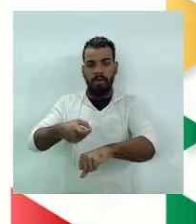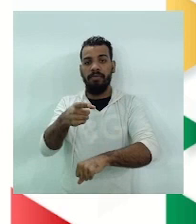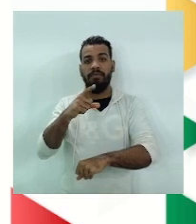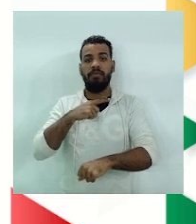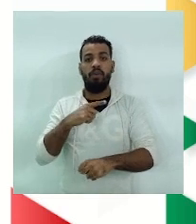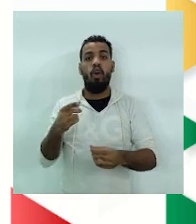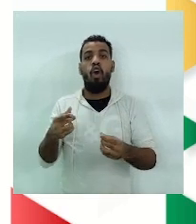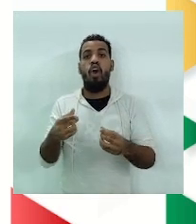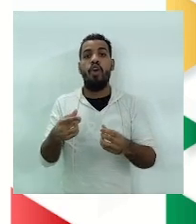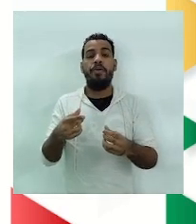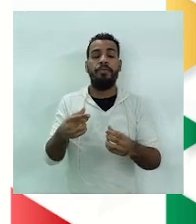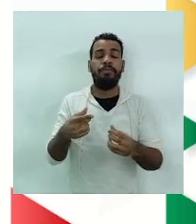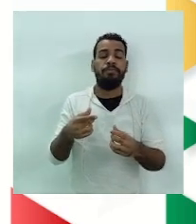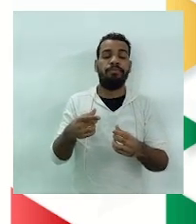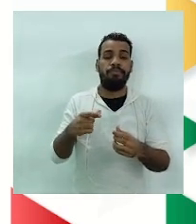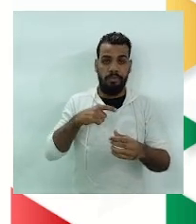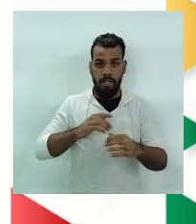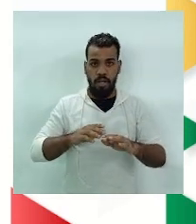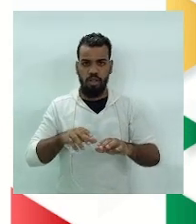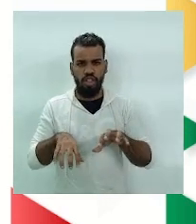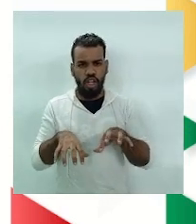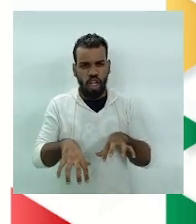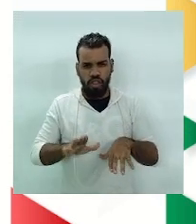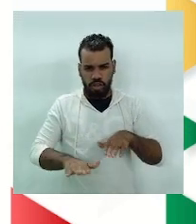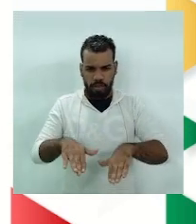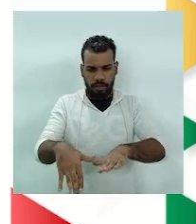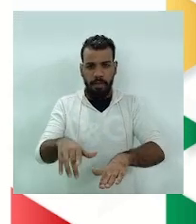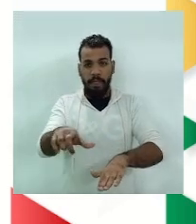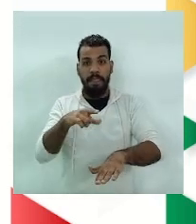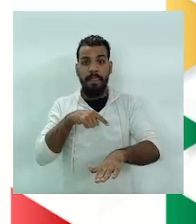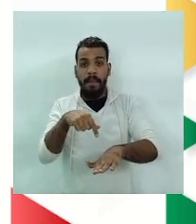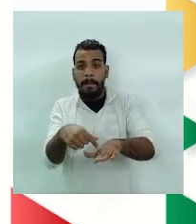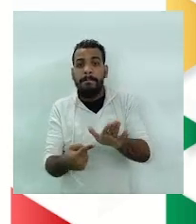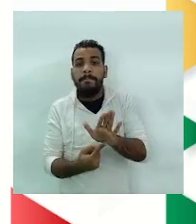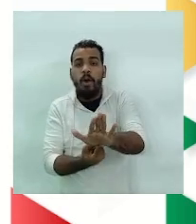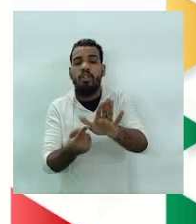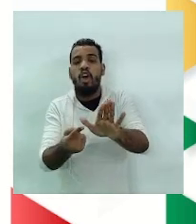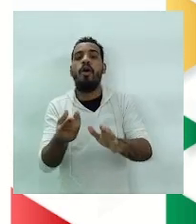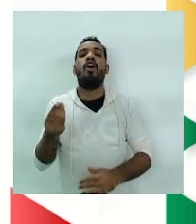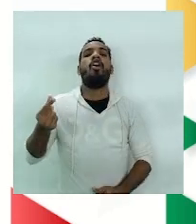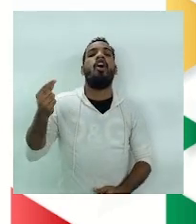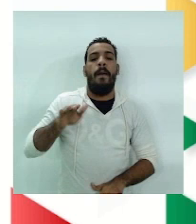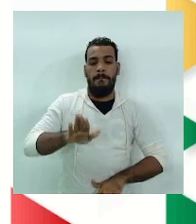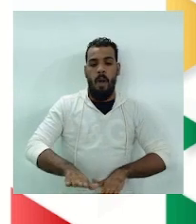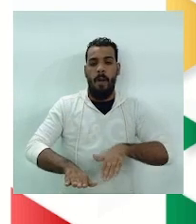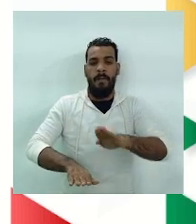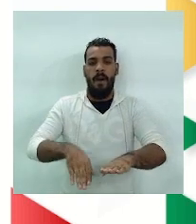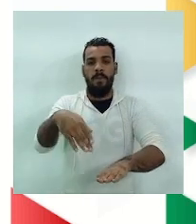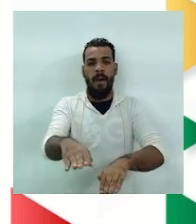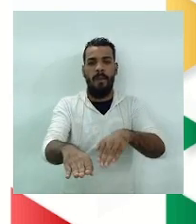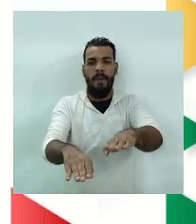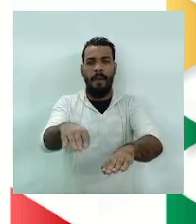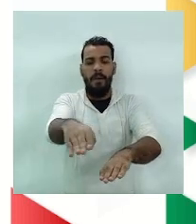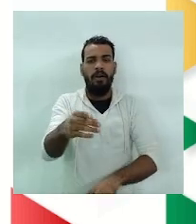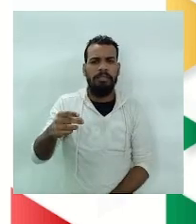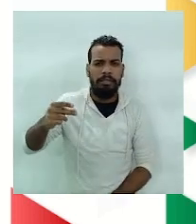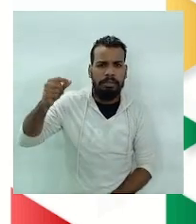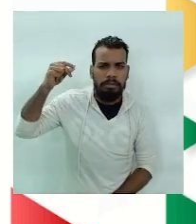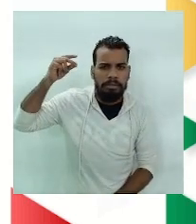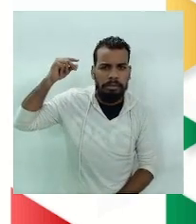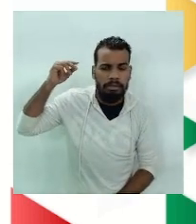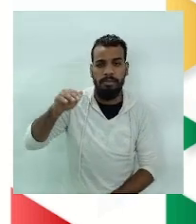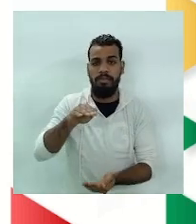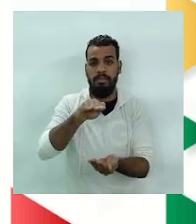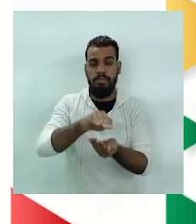serem vestígios, as pegadas dos dinossauros também correspondem a moldes das suas pegadas. As marcas ou vestígios também